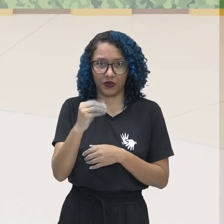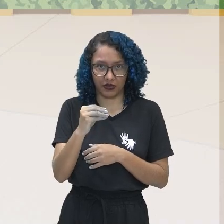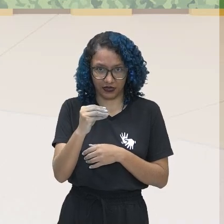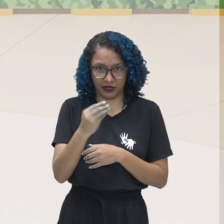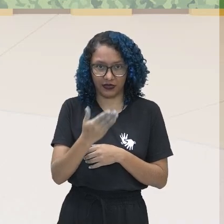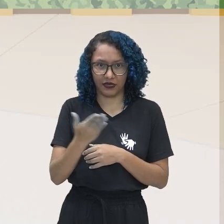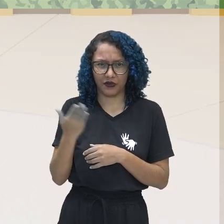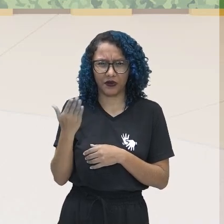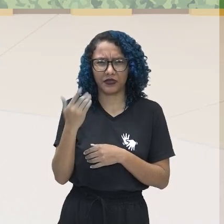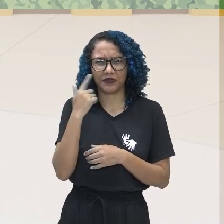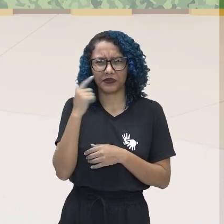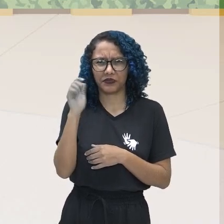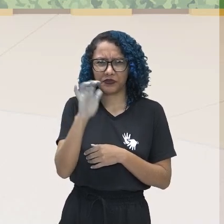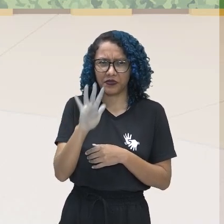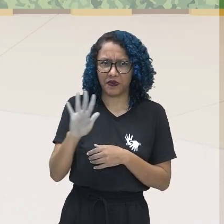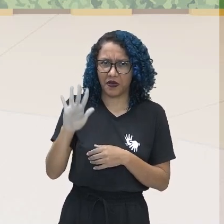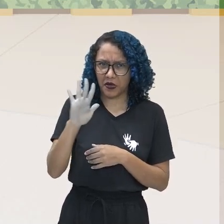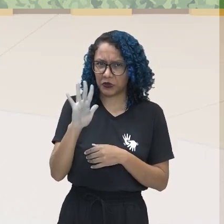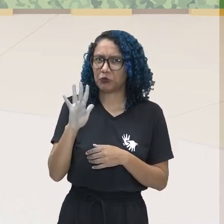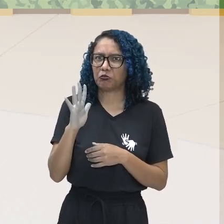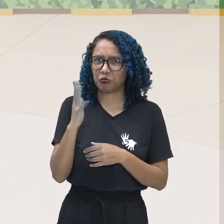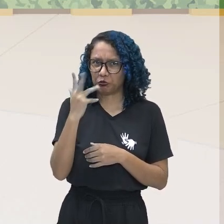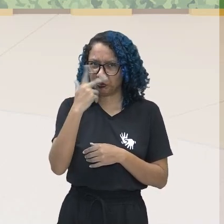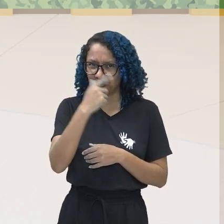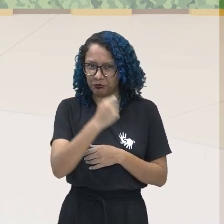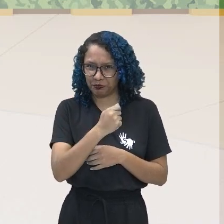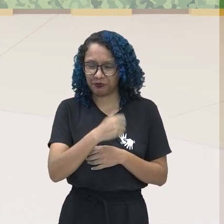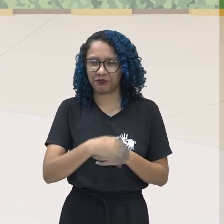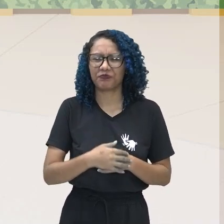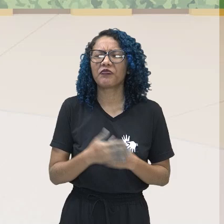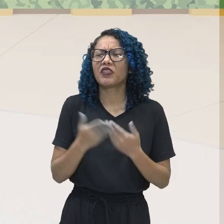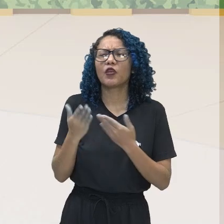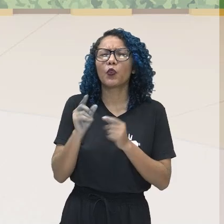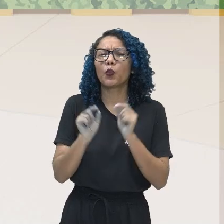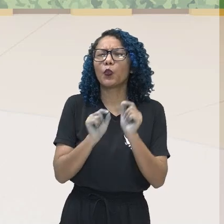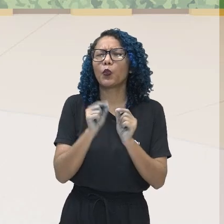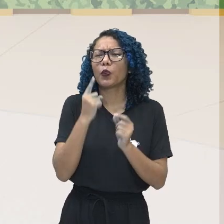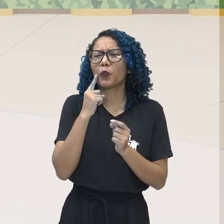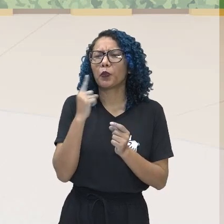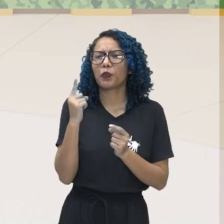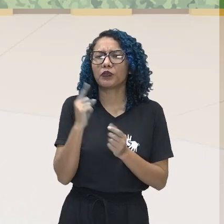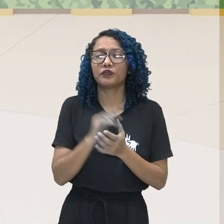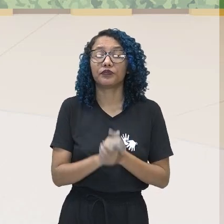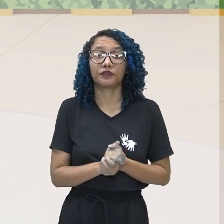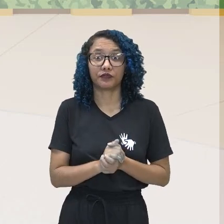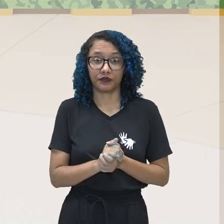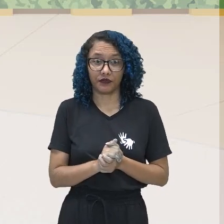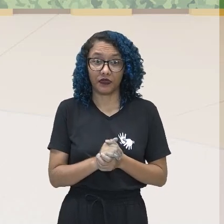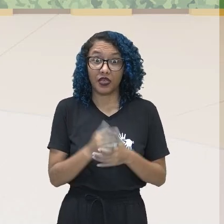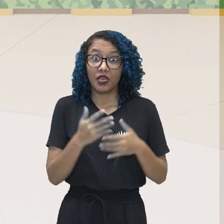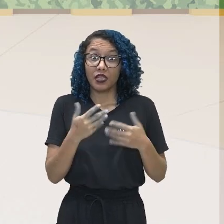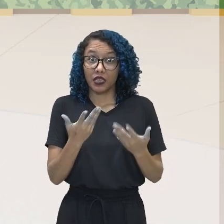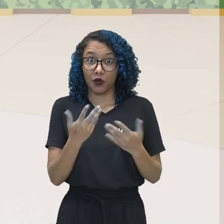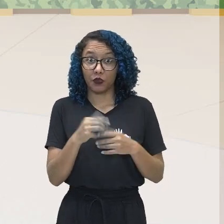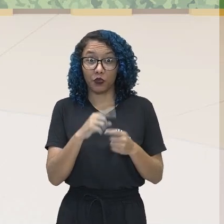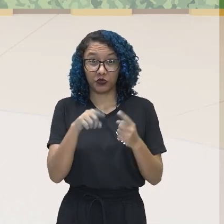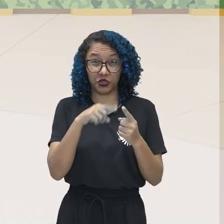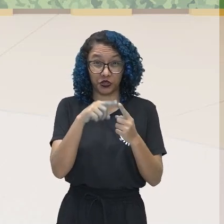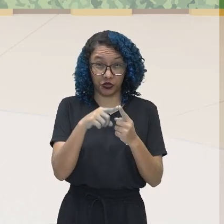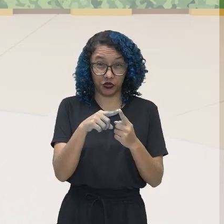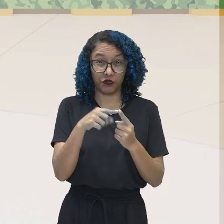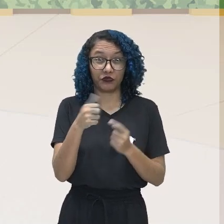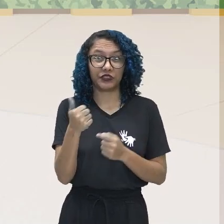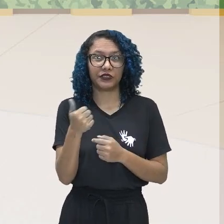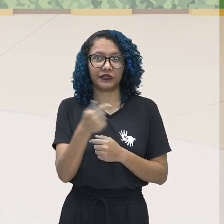aqui, maravilhosa. A Agenda 2030, ela tem 17 objetivos onde